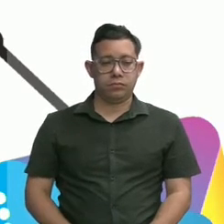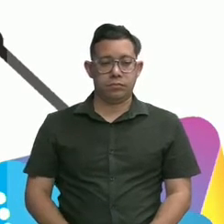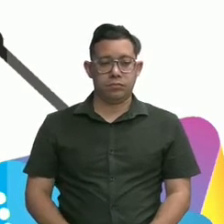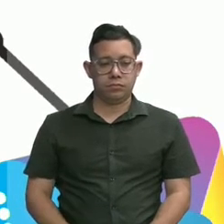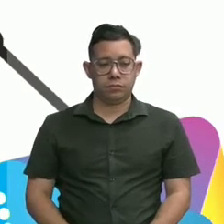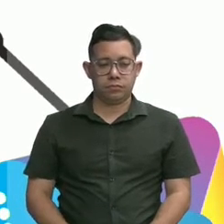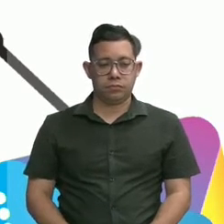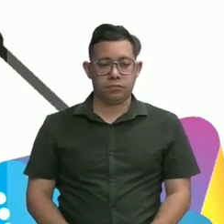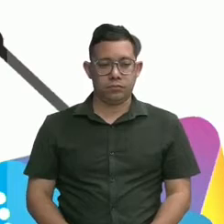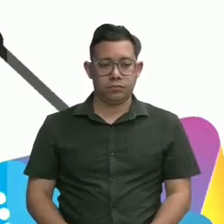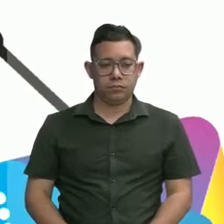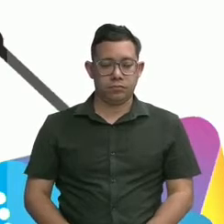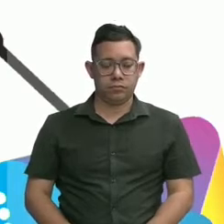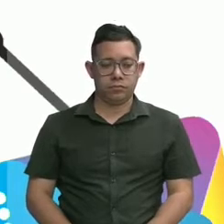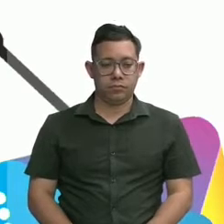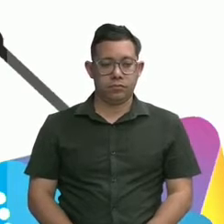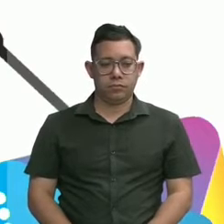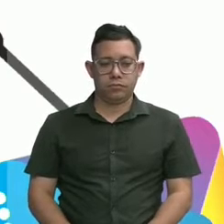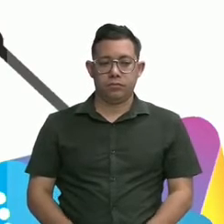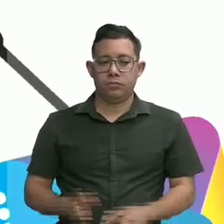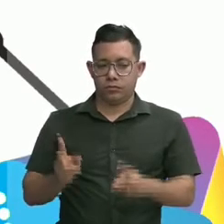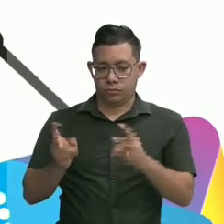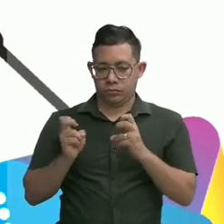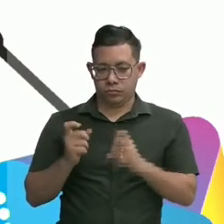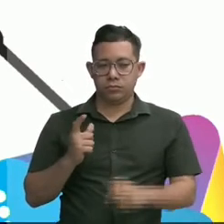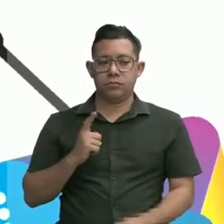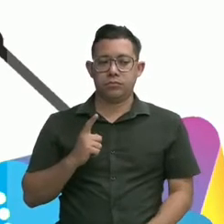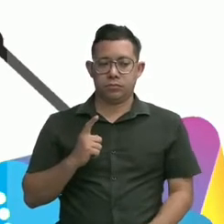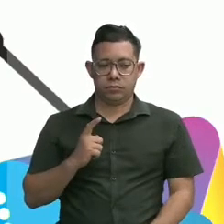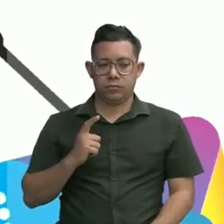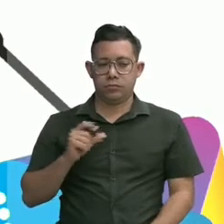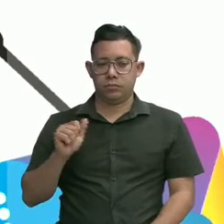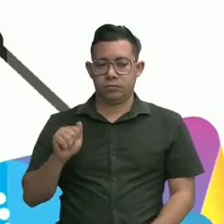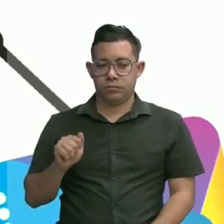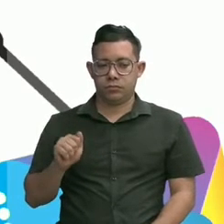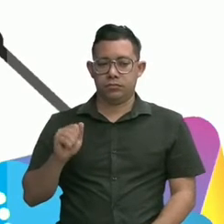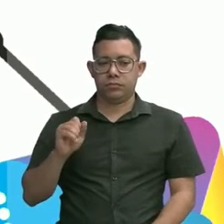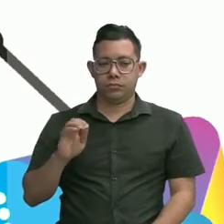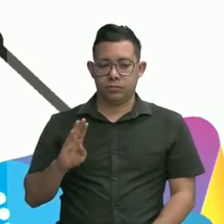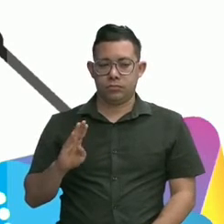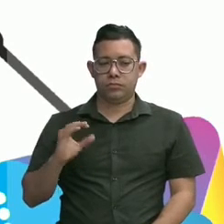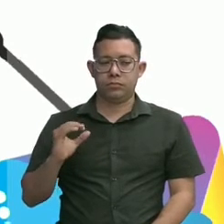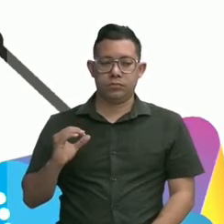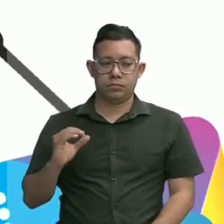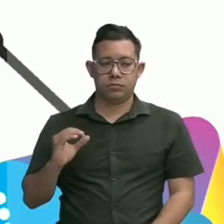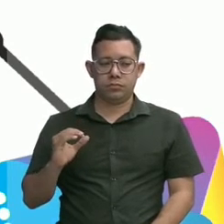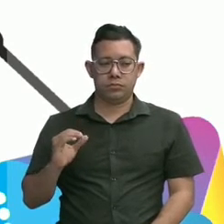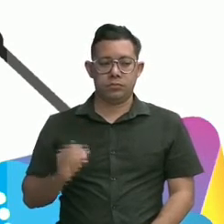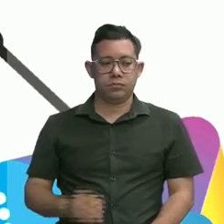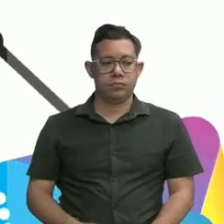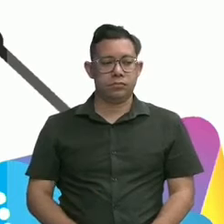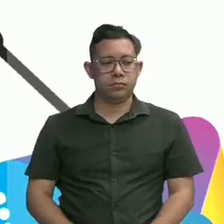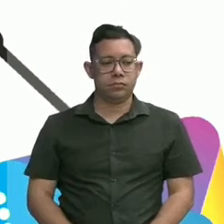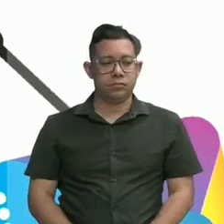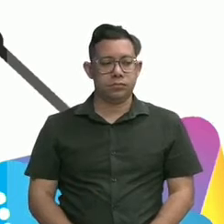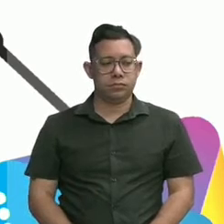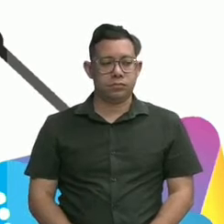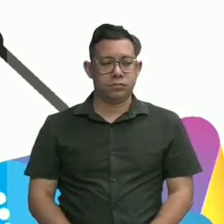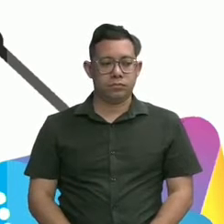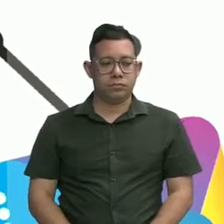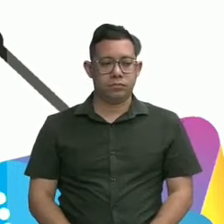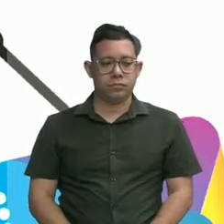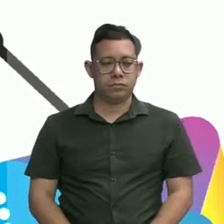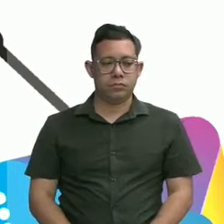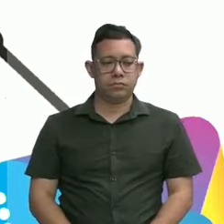zero então aqui ó fosse você perceber ela tem o a o b bom então né diferente de